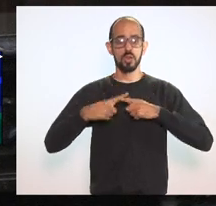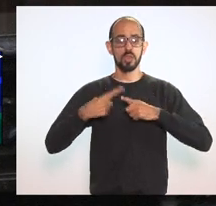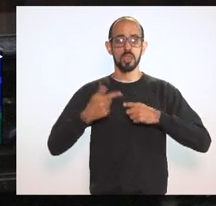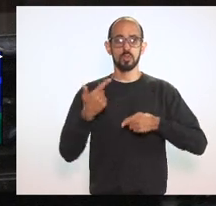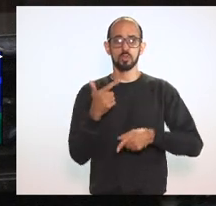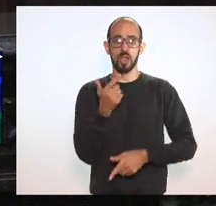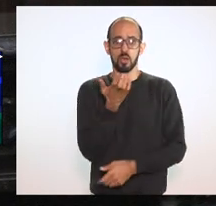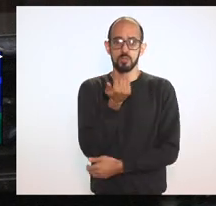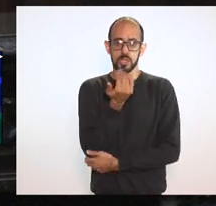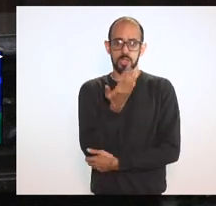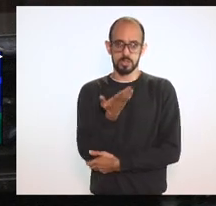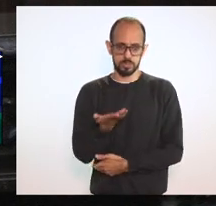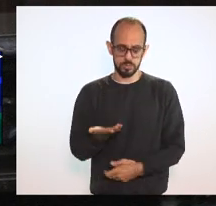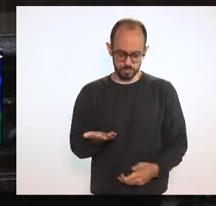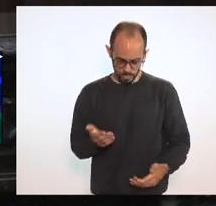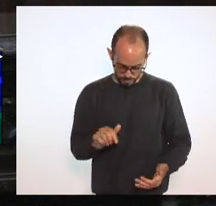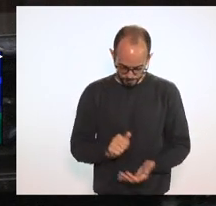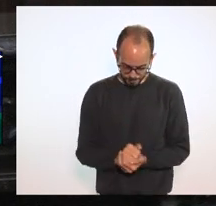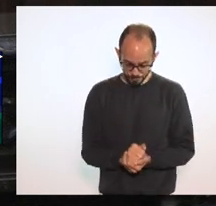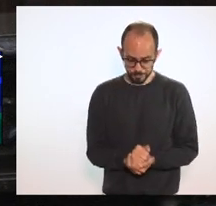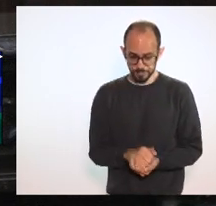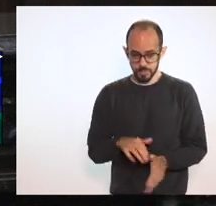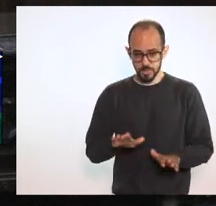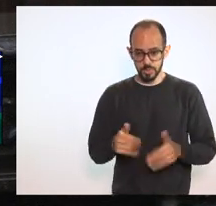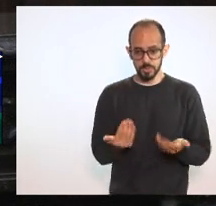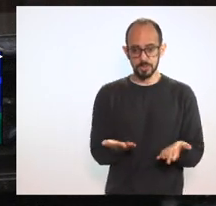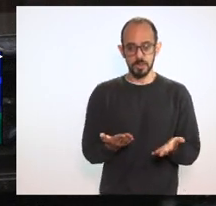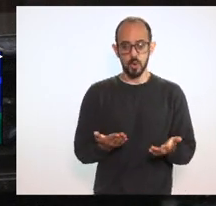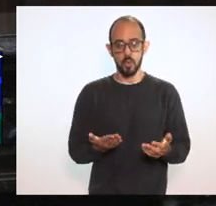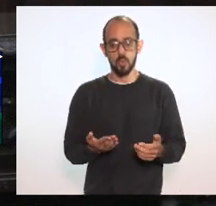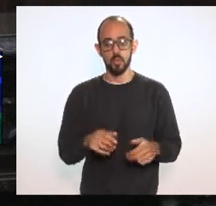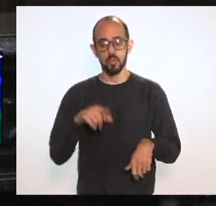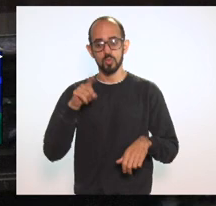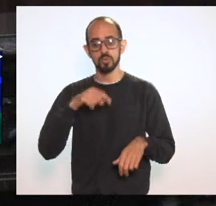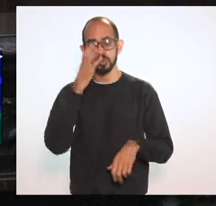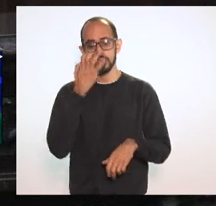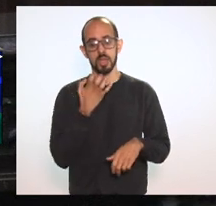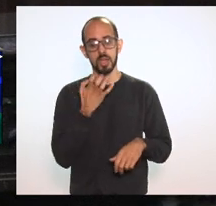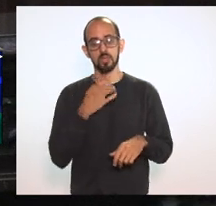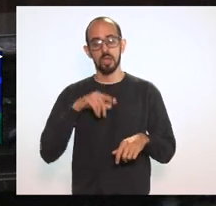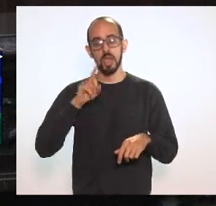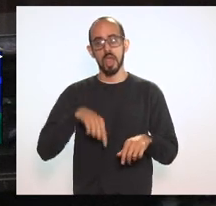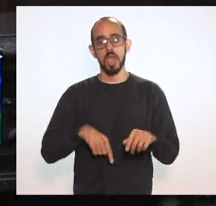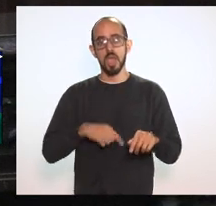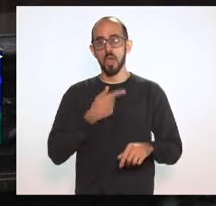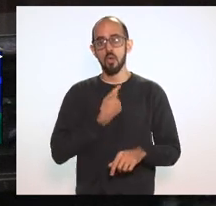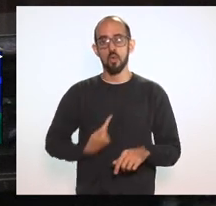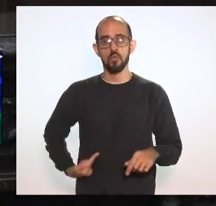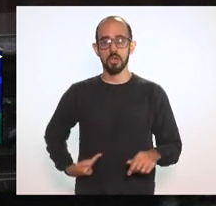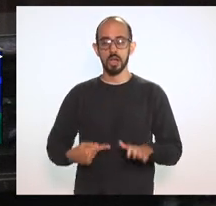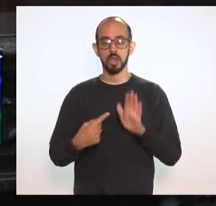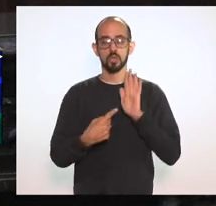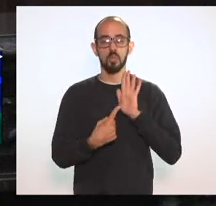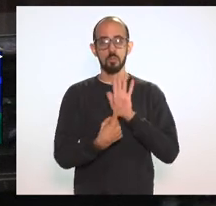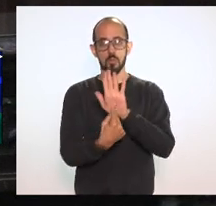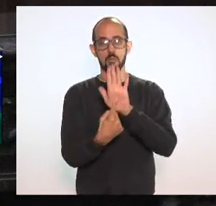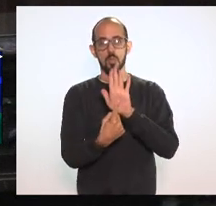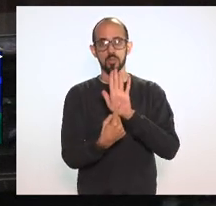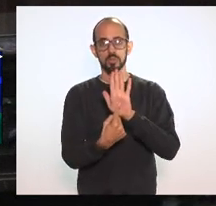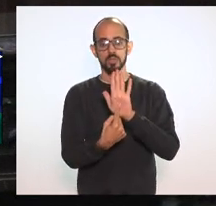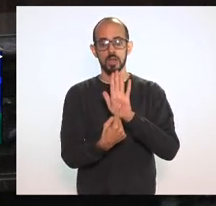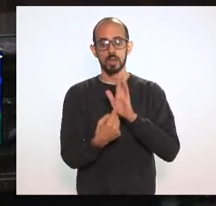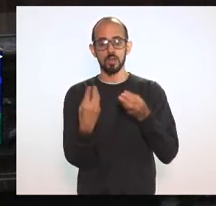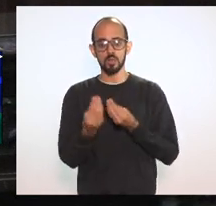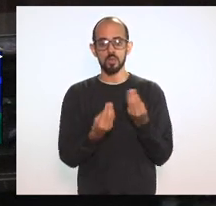tenho que comer então a medida séria seria o governador apresentar um calendário o pagamento do